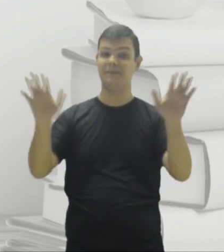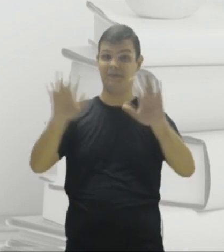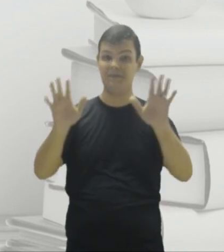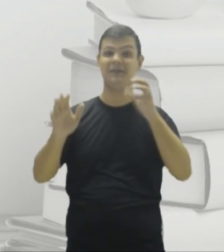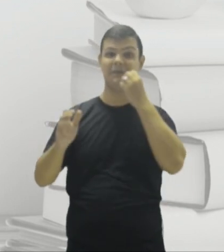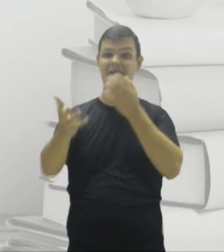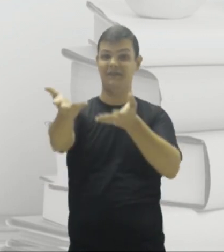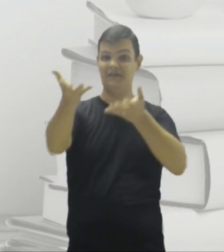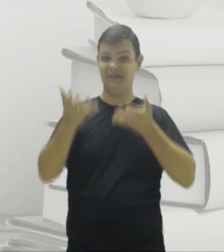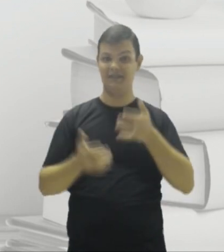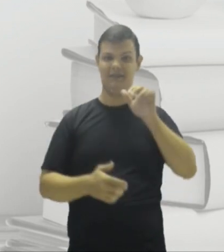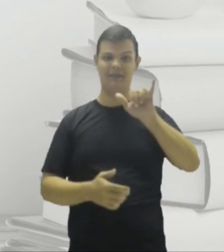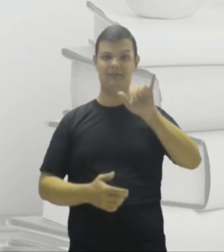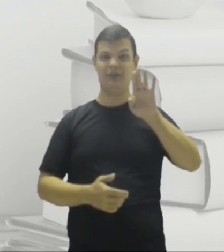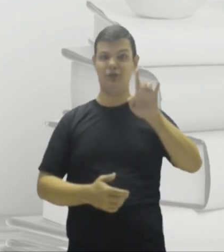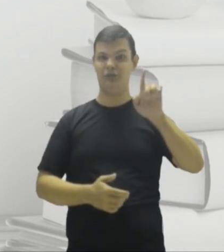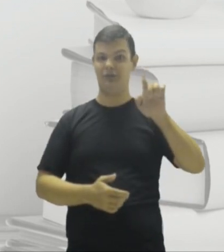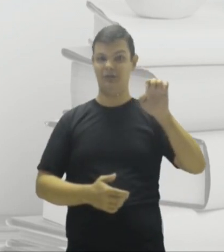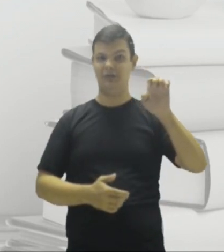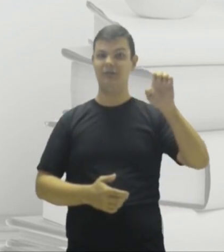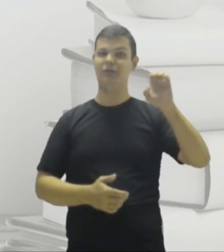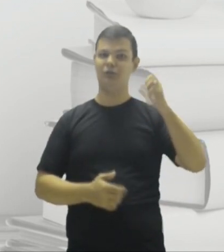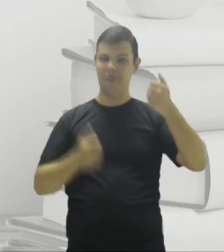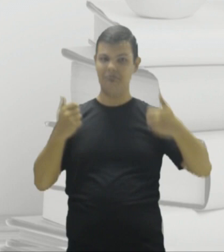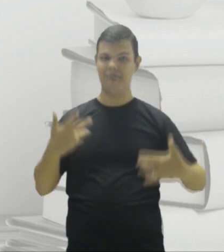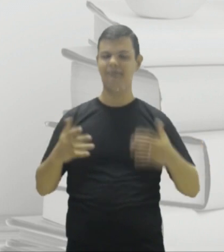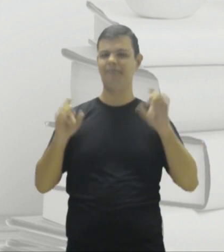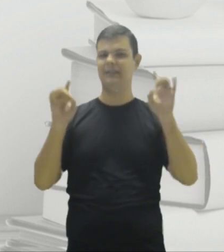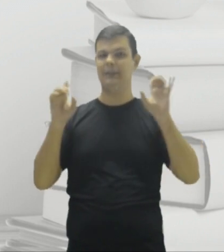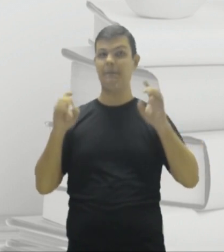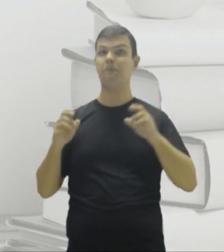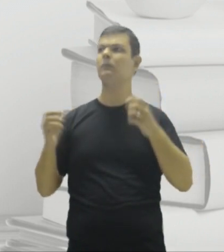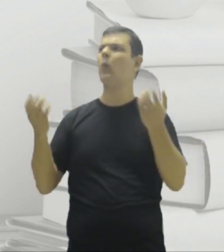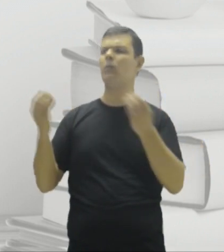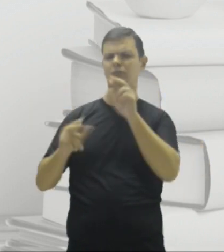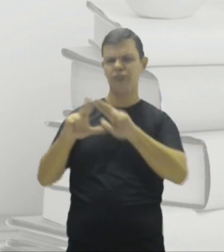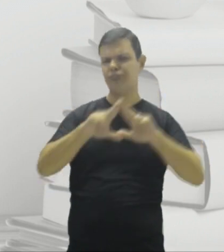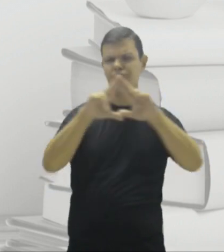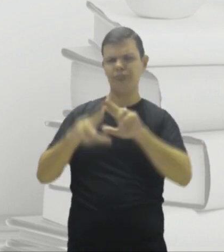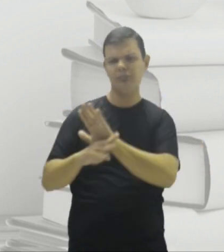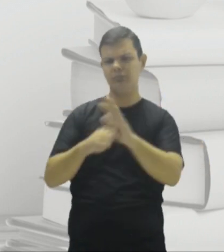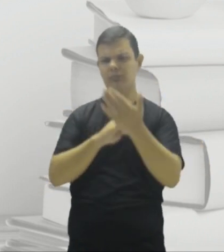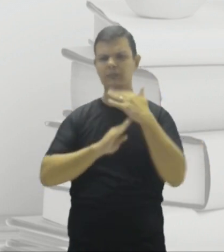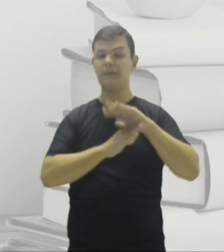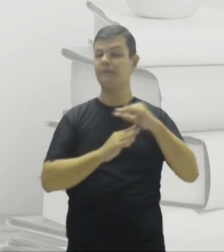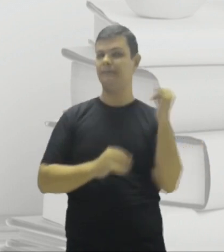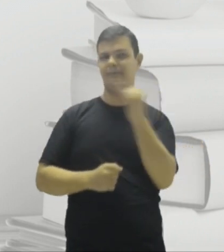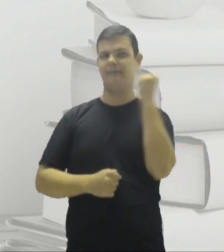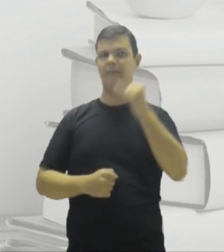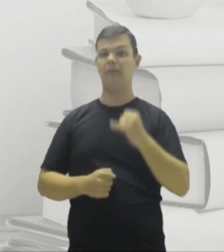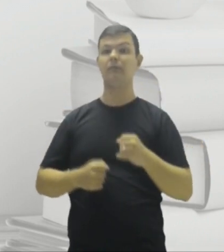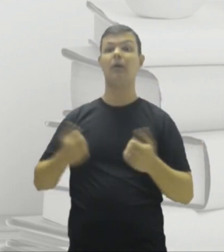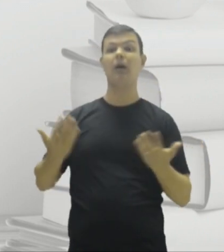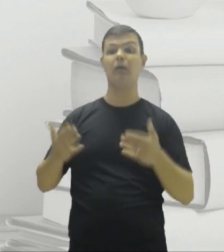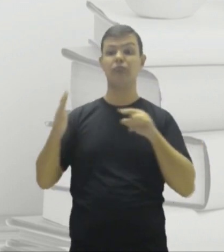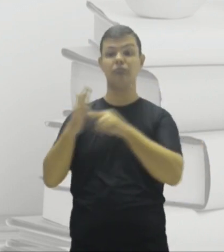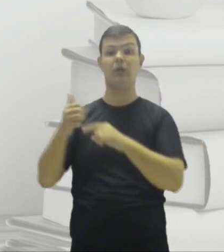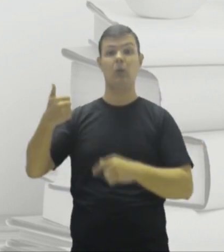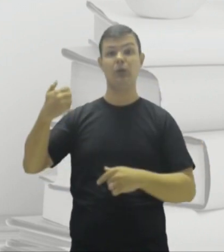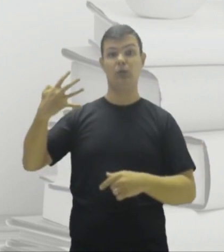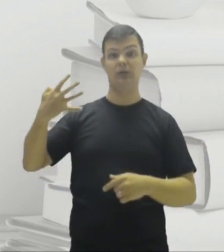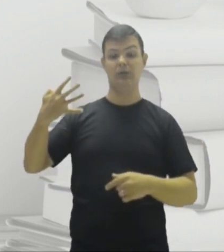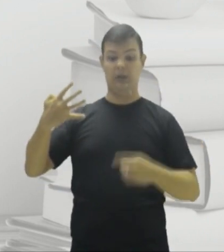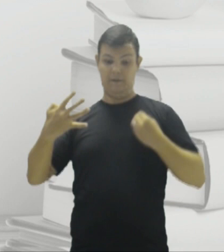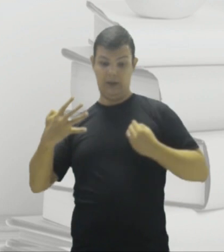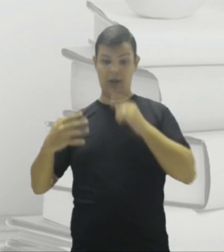Olá, sejam bem-vindos ao IBGE Explica especial sobre os Objetivos de Desenvolvimento Sustentável. Chegou a hora de falarmos do Objetivo 14, Vida